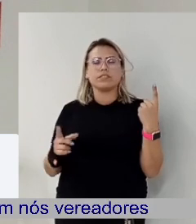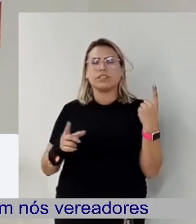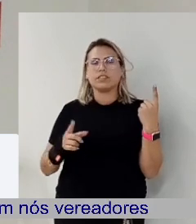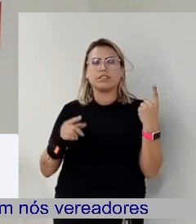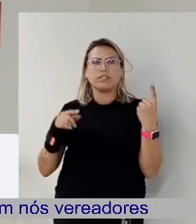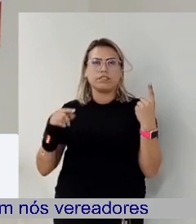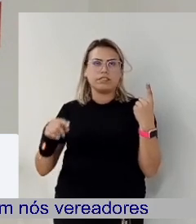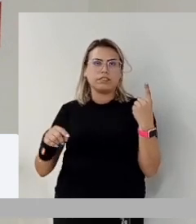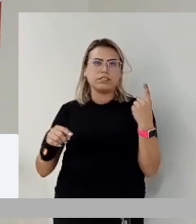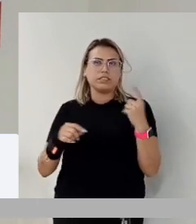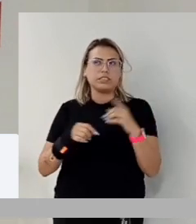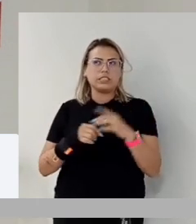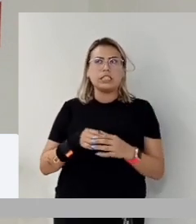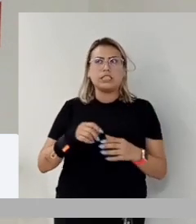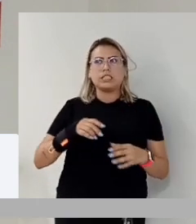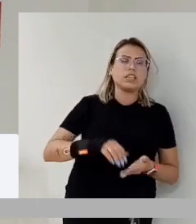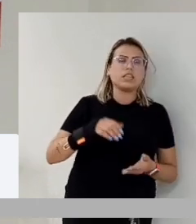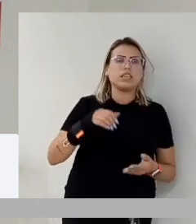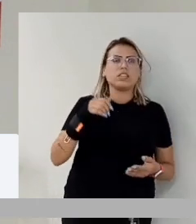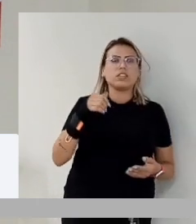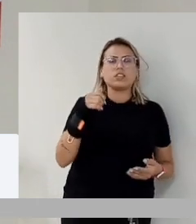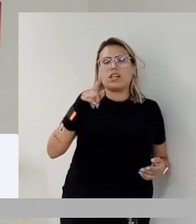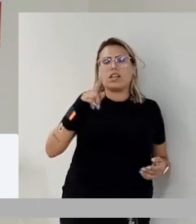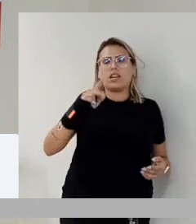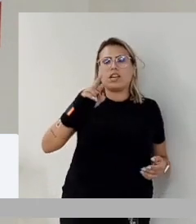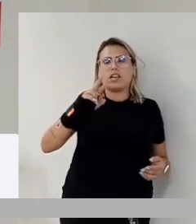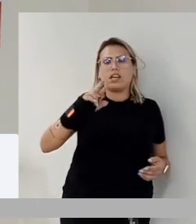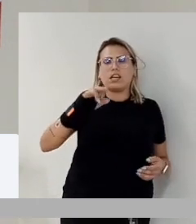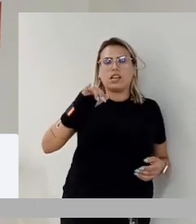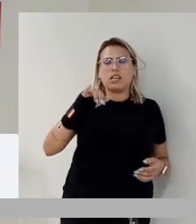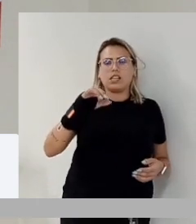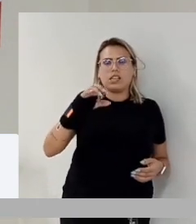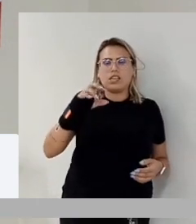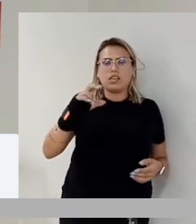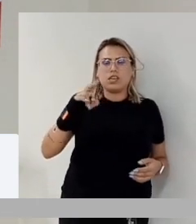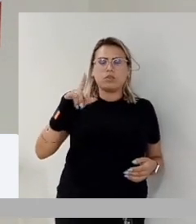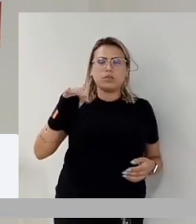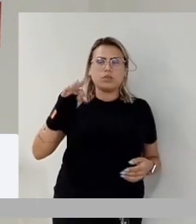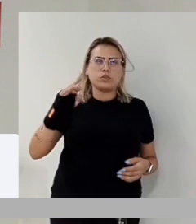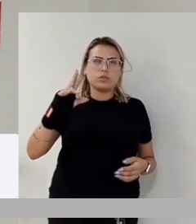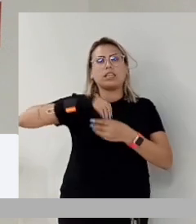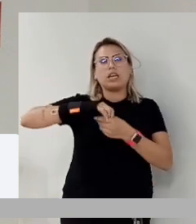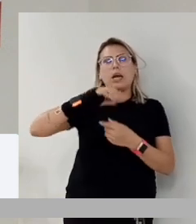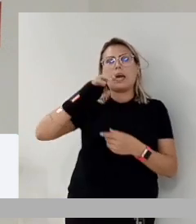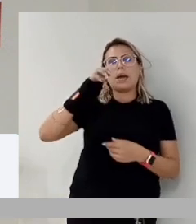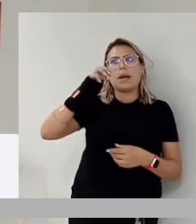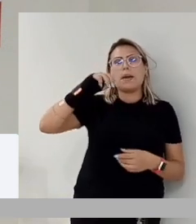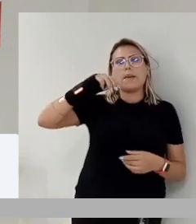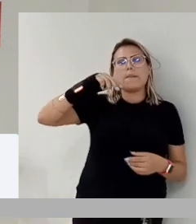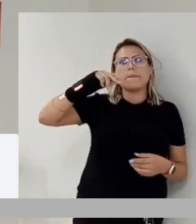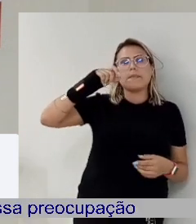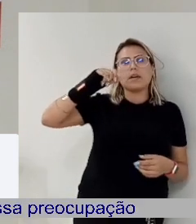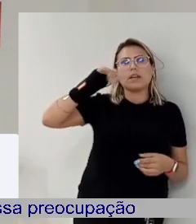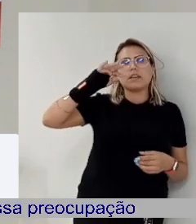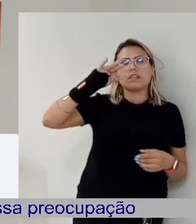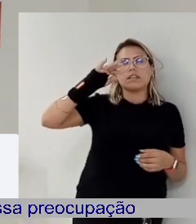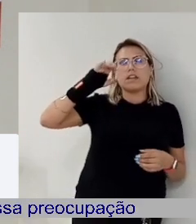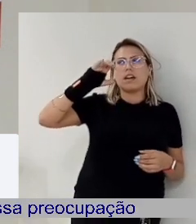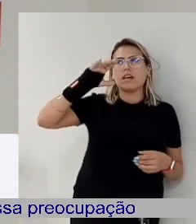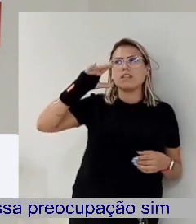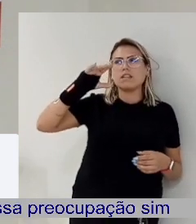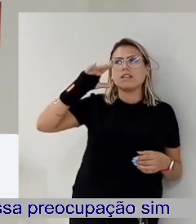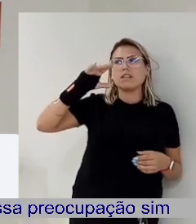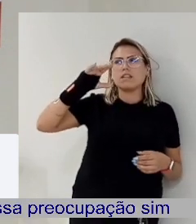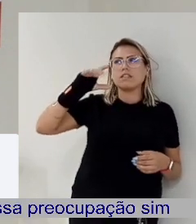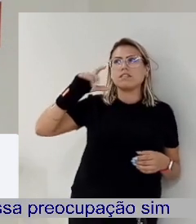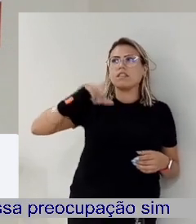né secretaria de agricultura em parceria com a emates com o governo do estado nós temos essa preocupação sim